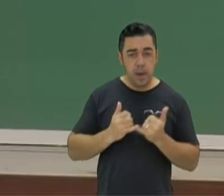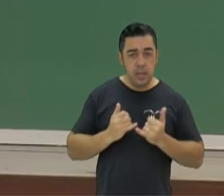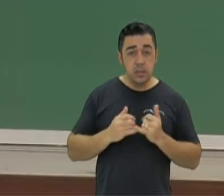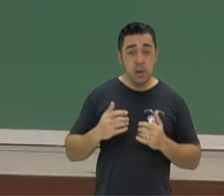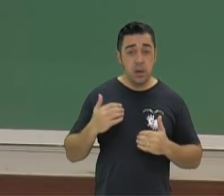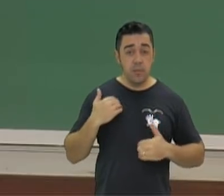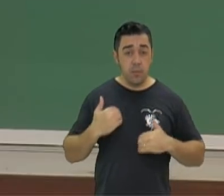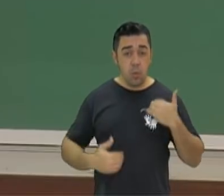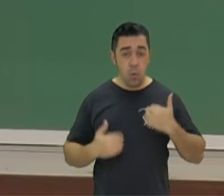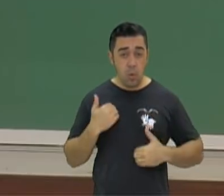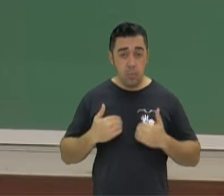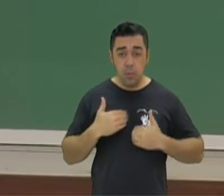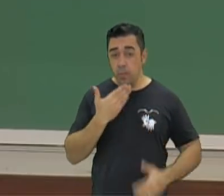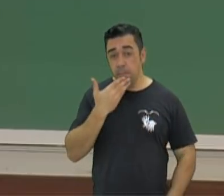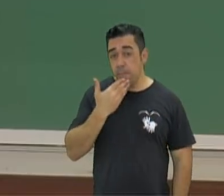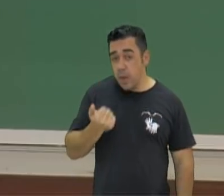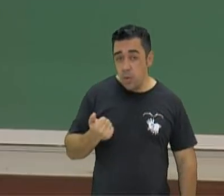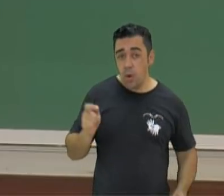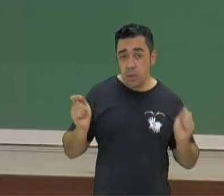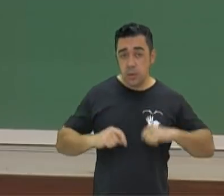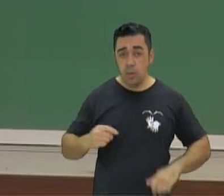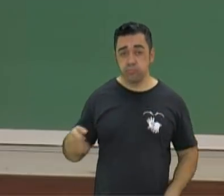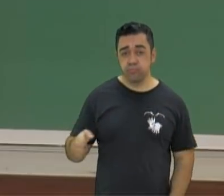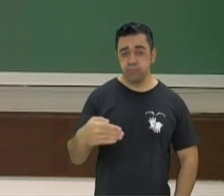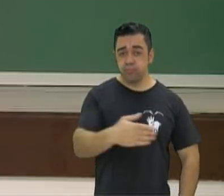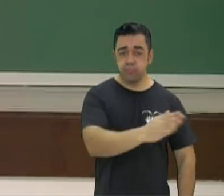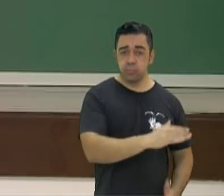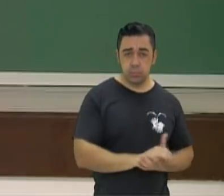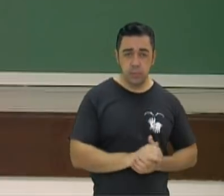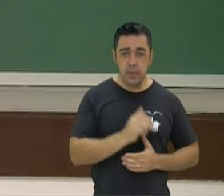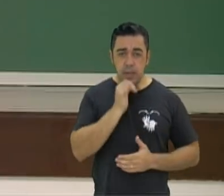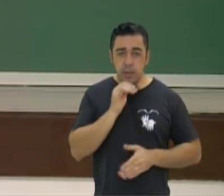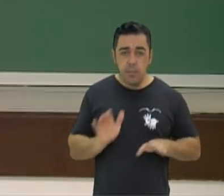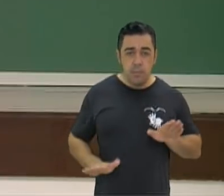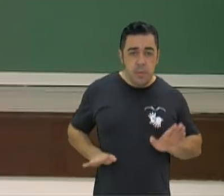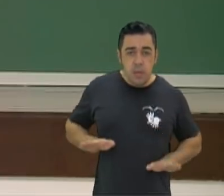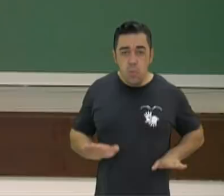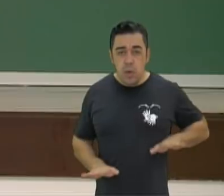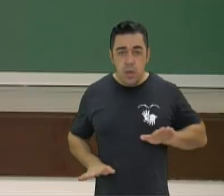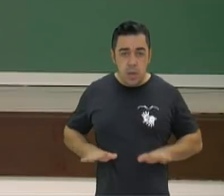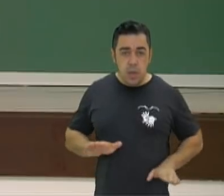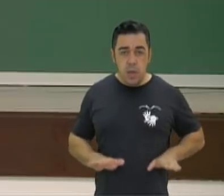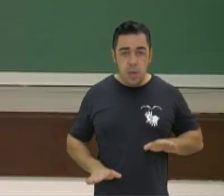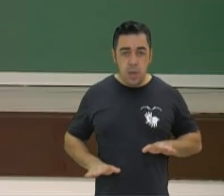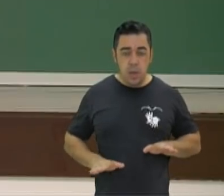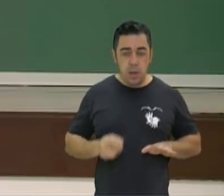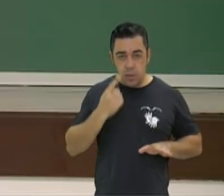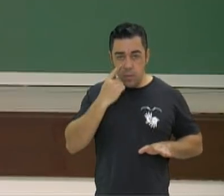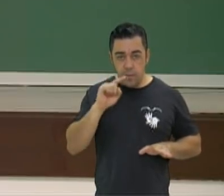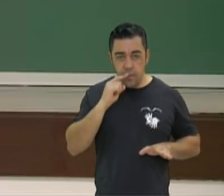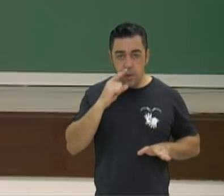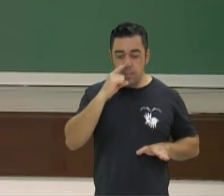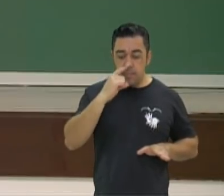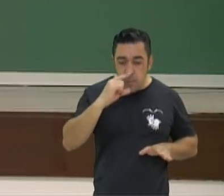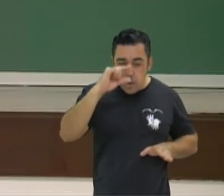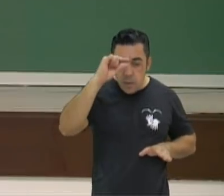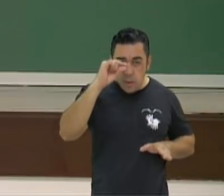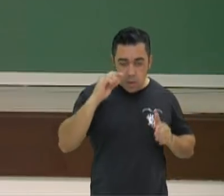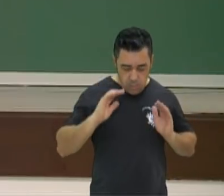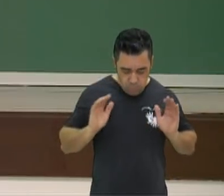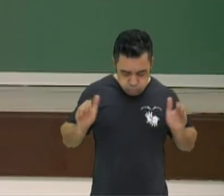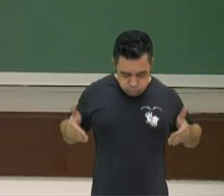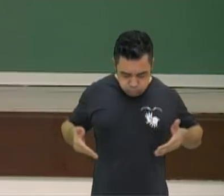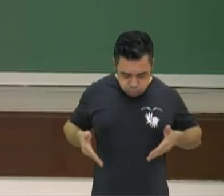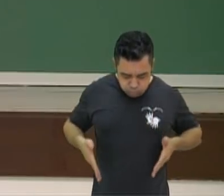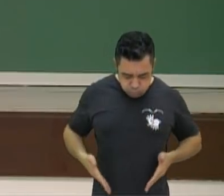corpo é o melhor formato de corpo para nadar, por exemplo. Se você pegar um pinguim quando está nadando, também ele tem a parte mais fina ali do bico, ele é gordinho no meio e